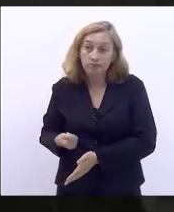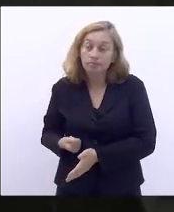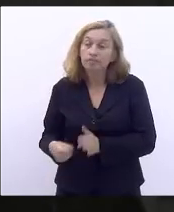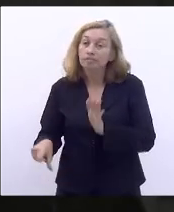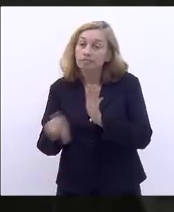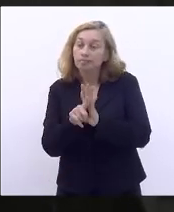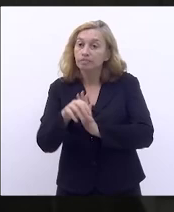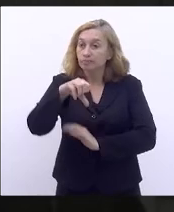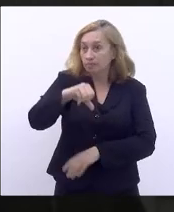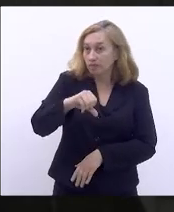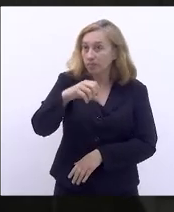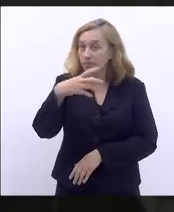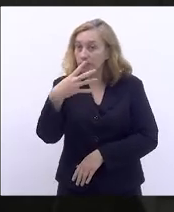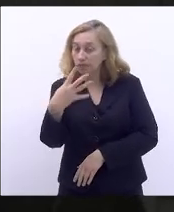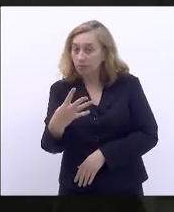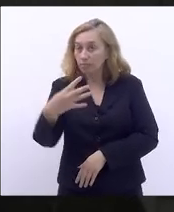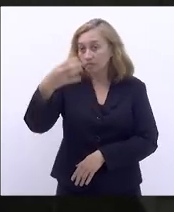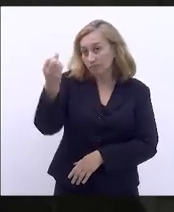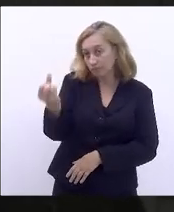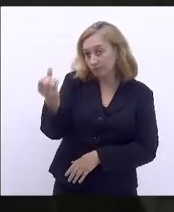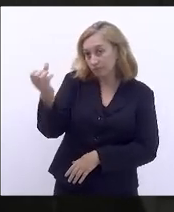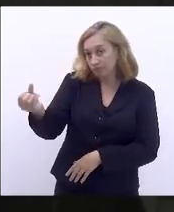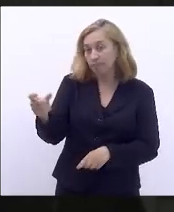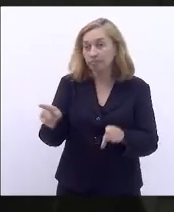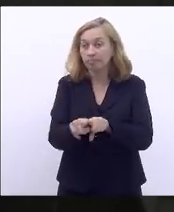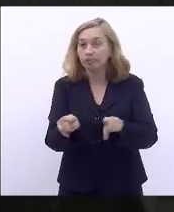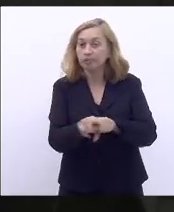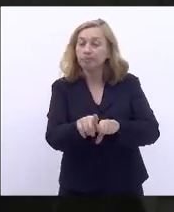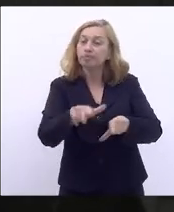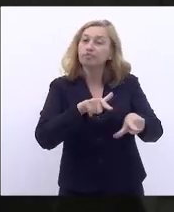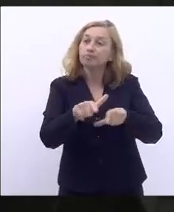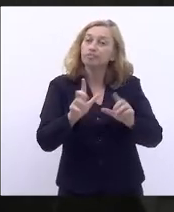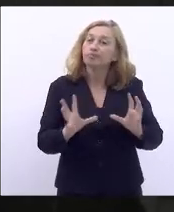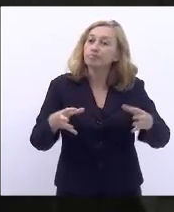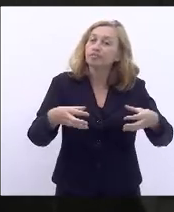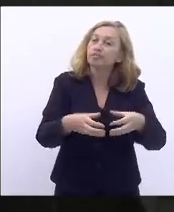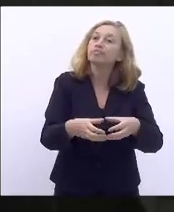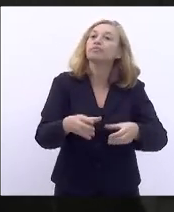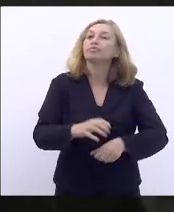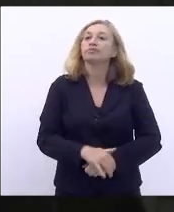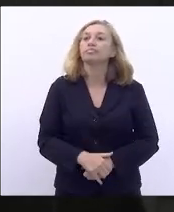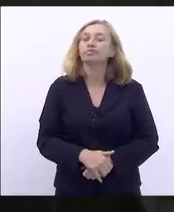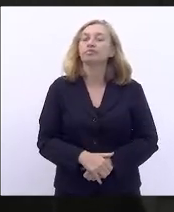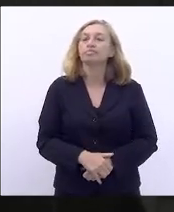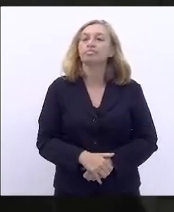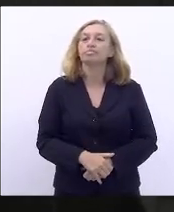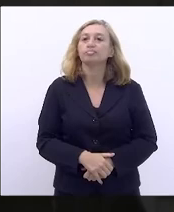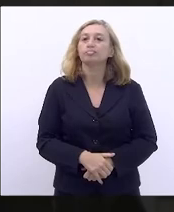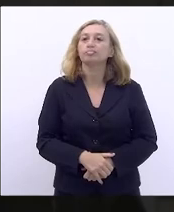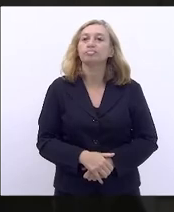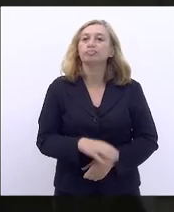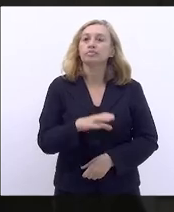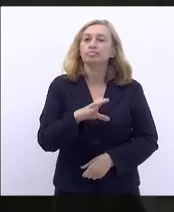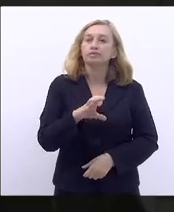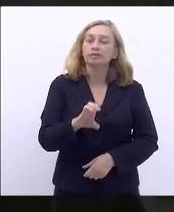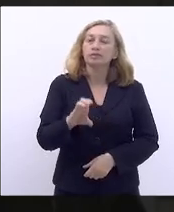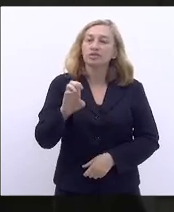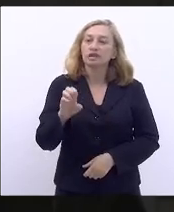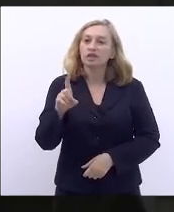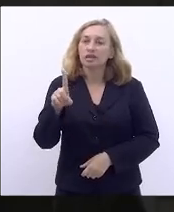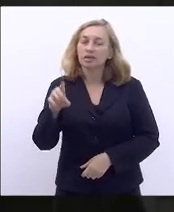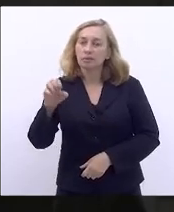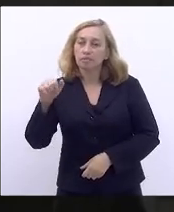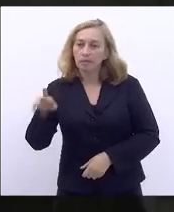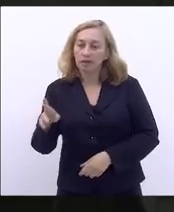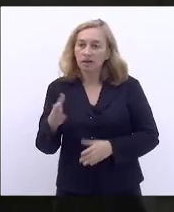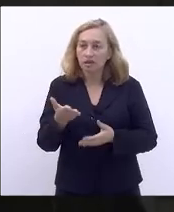lei 9466, e dos trabalhos da comissão, que foi a da CEDEMAR, que foi dividida